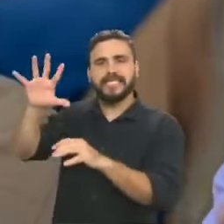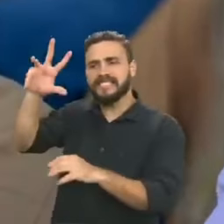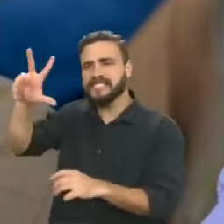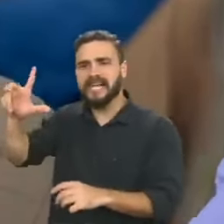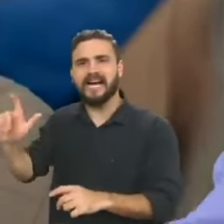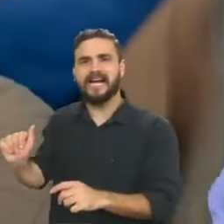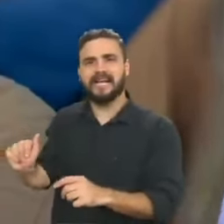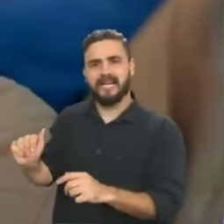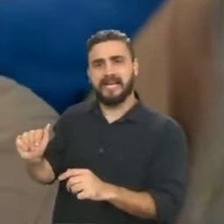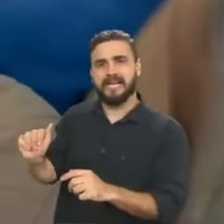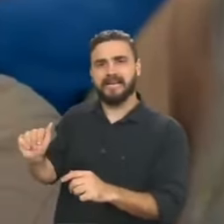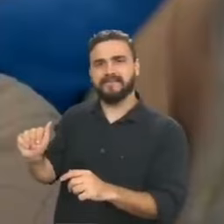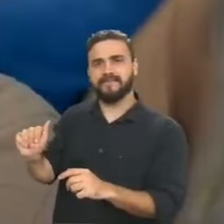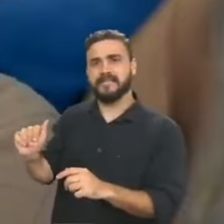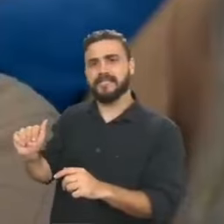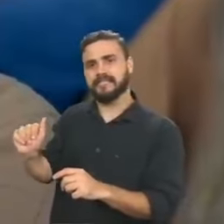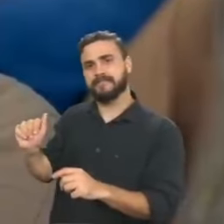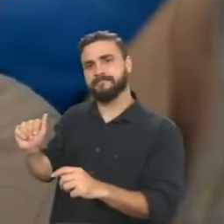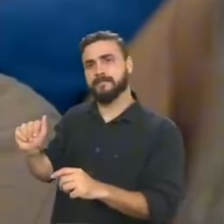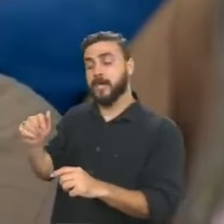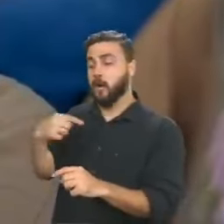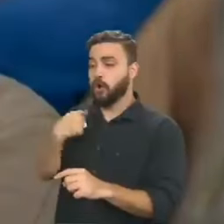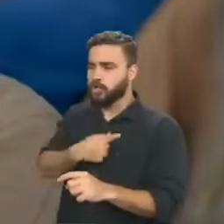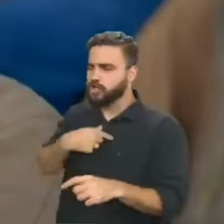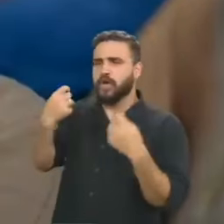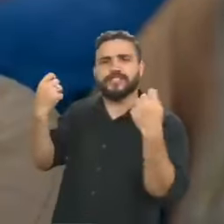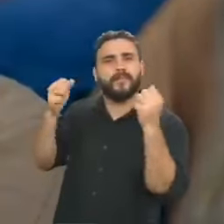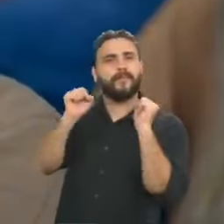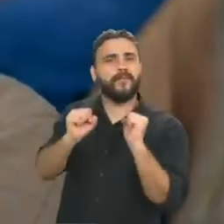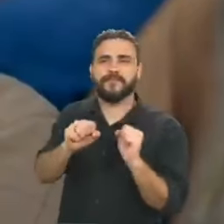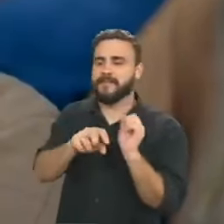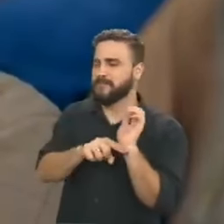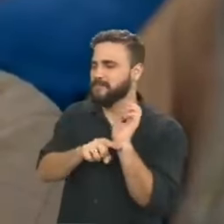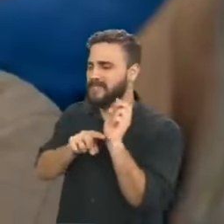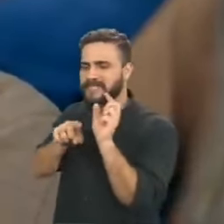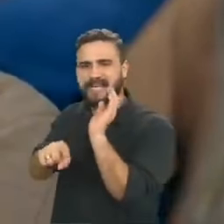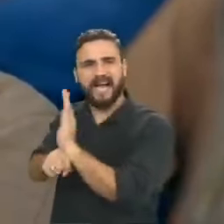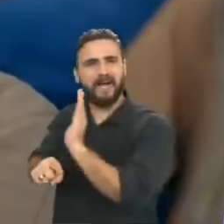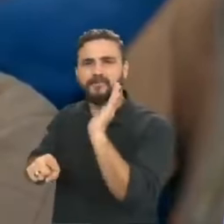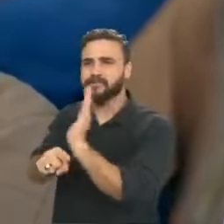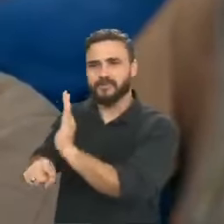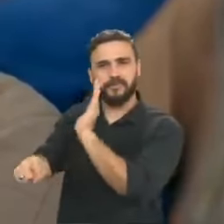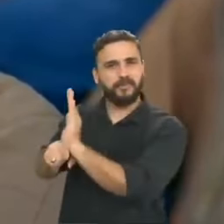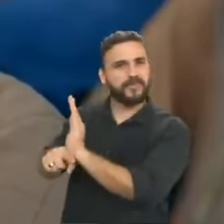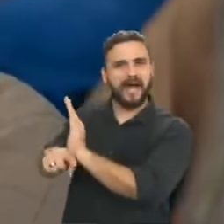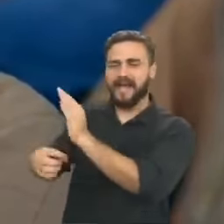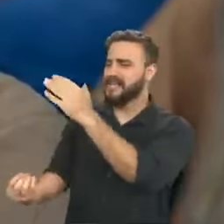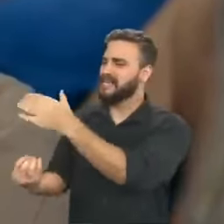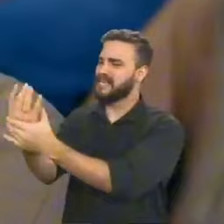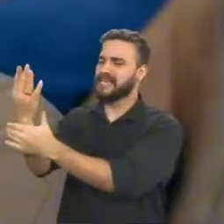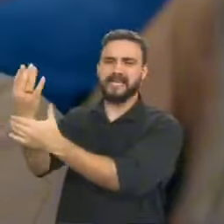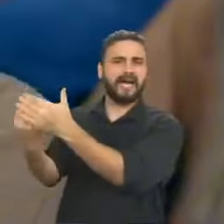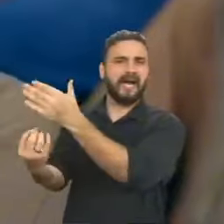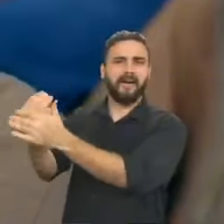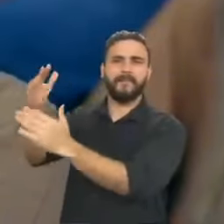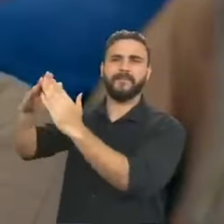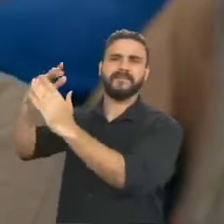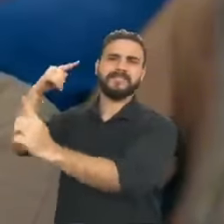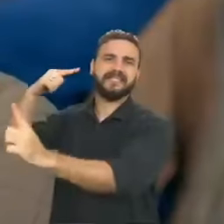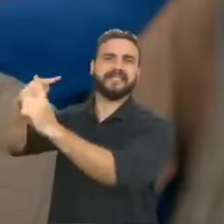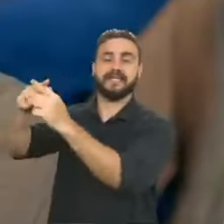abriram escancaradamente. Hoje nós temos muitas escolas, clínicas, muitas igrejas, células.